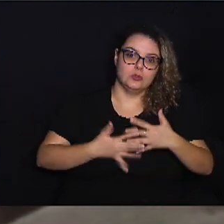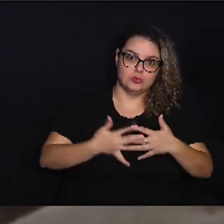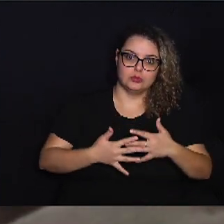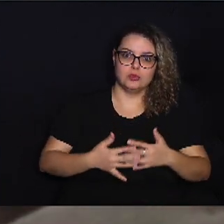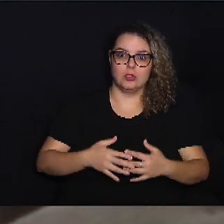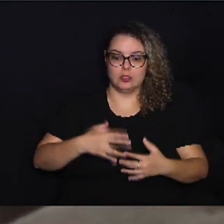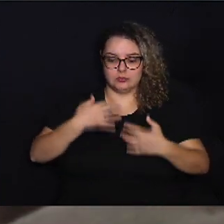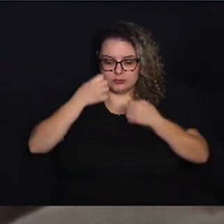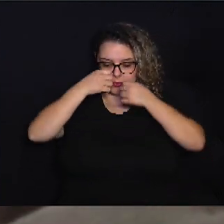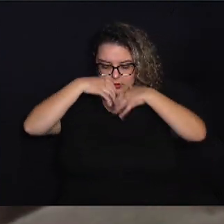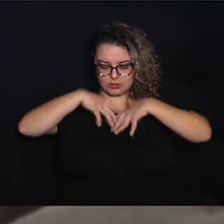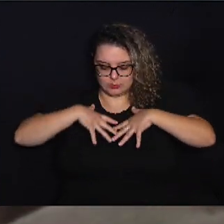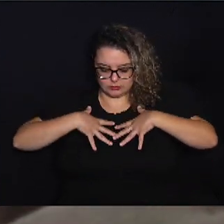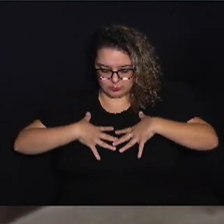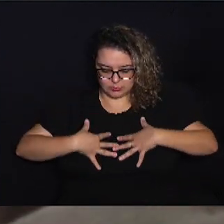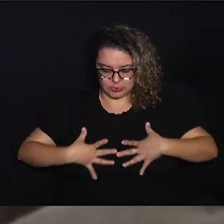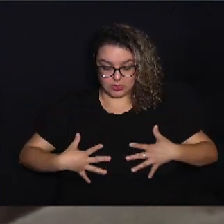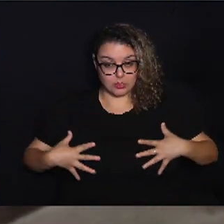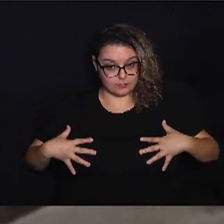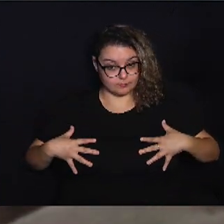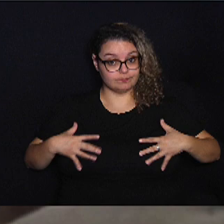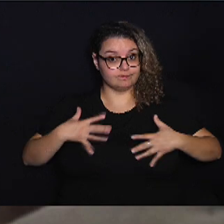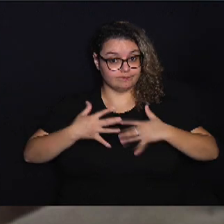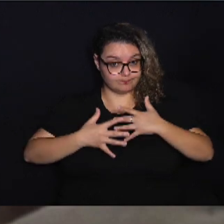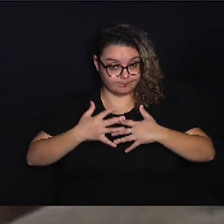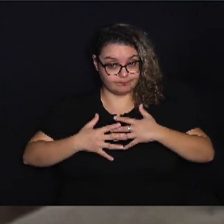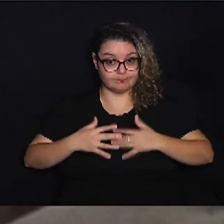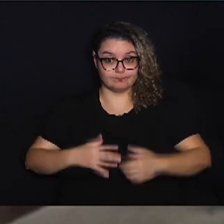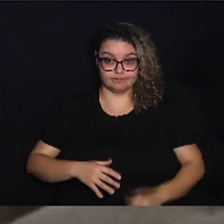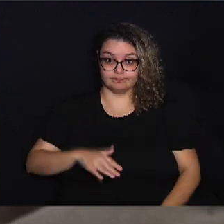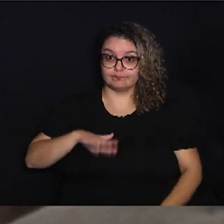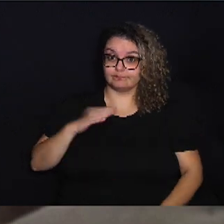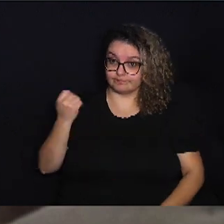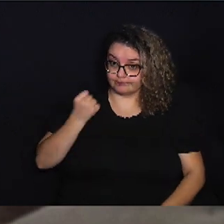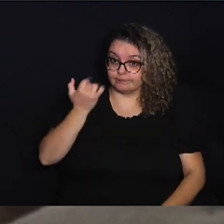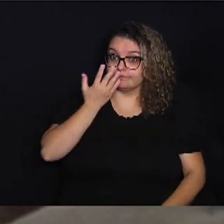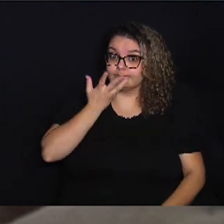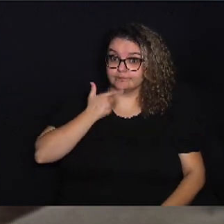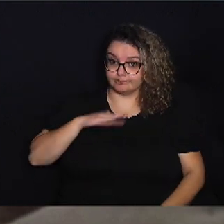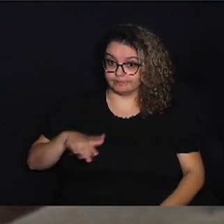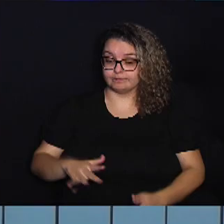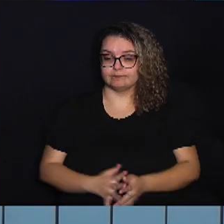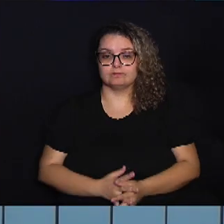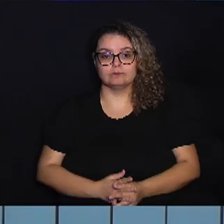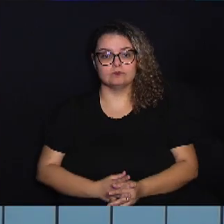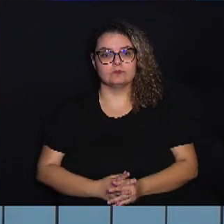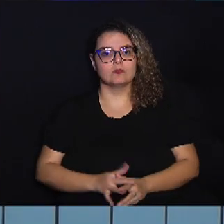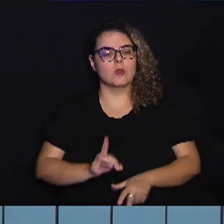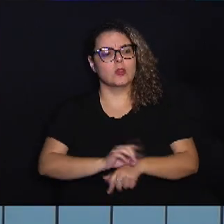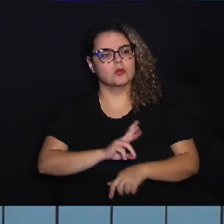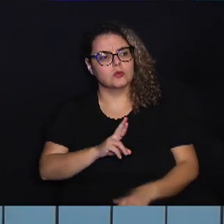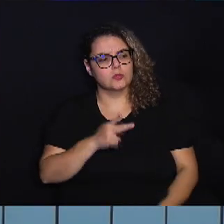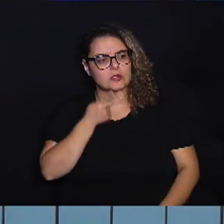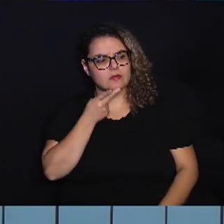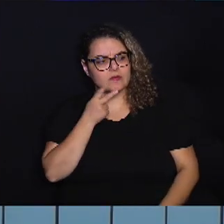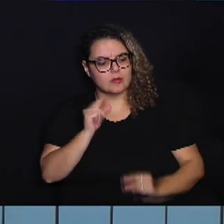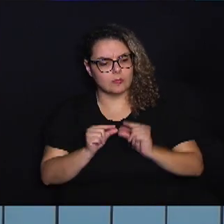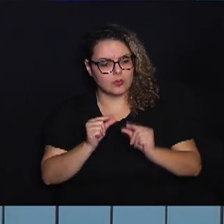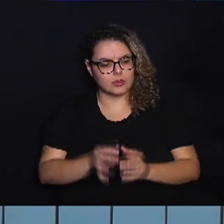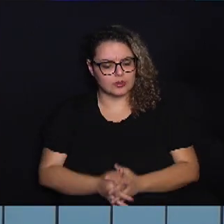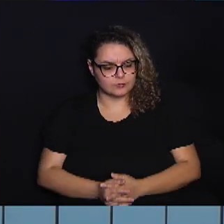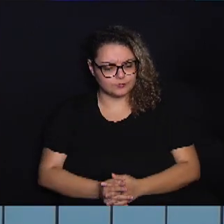ou os pulmões, causando sintomas mais graves nas crianças. Doutora, vamos falar um pouquinho